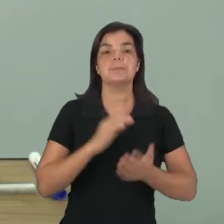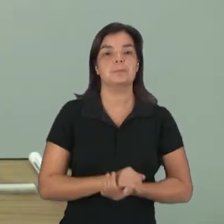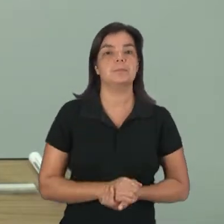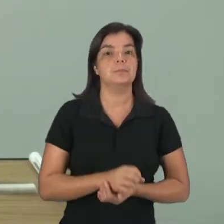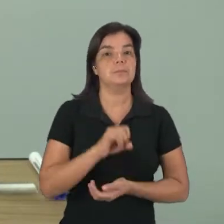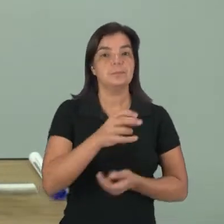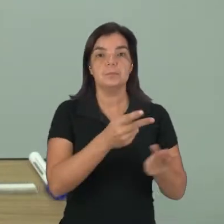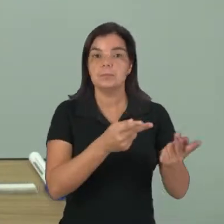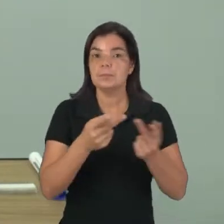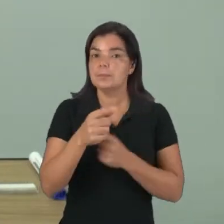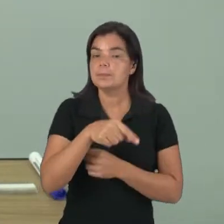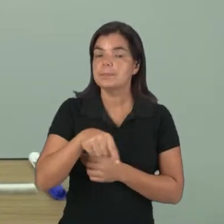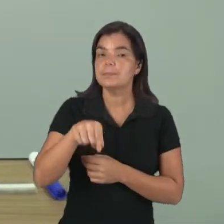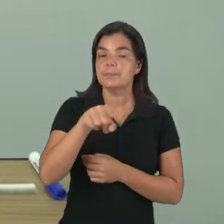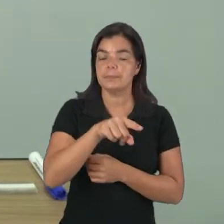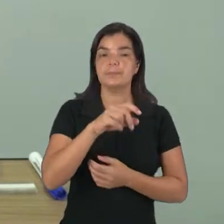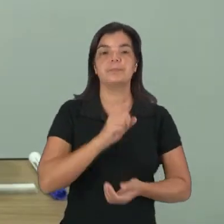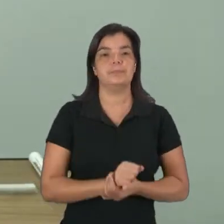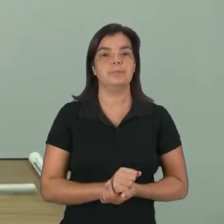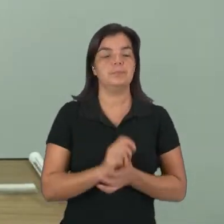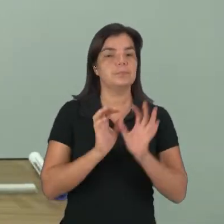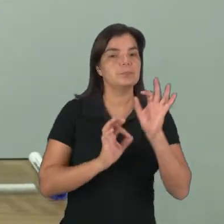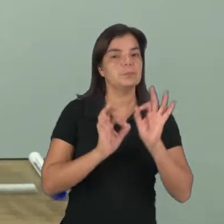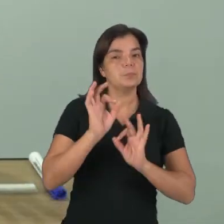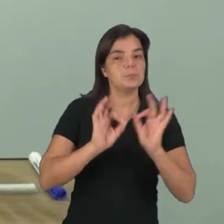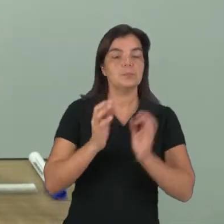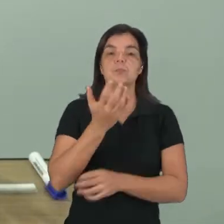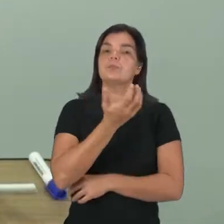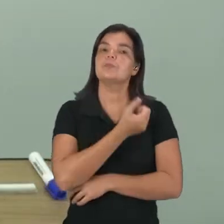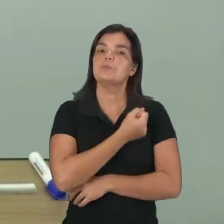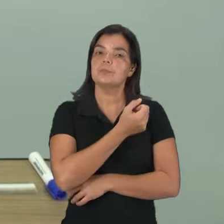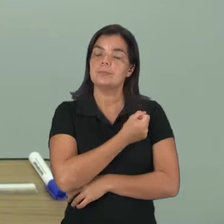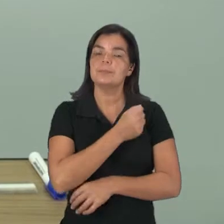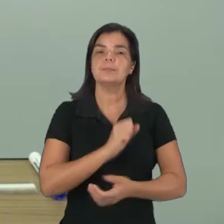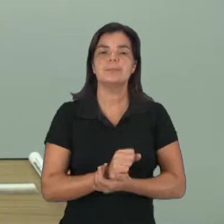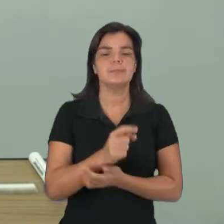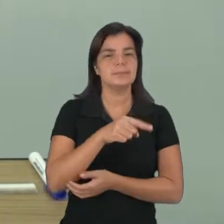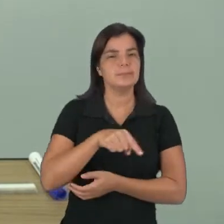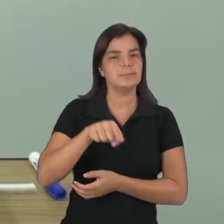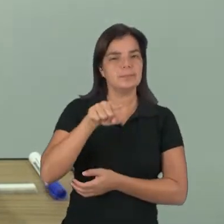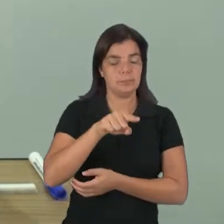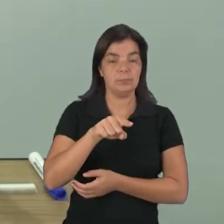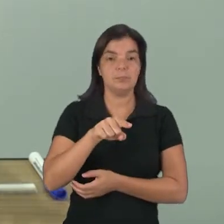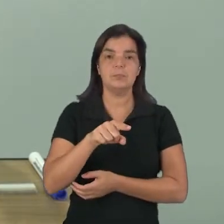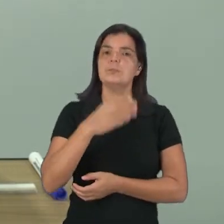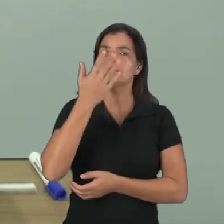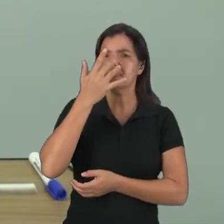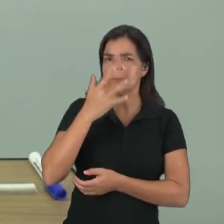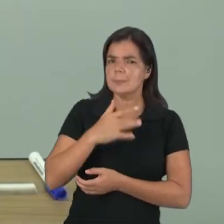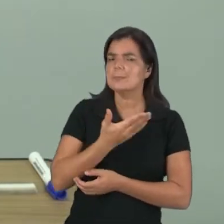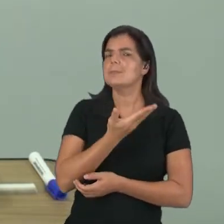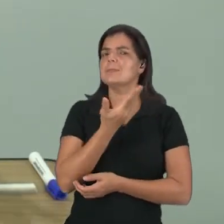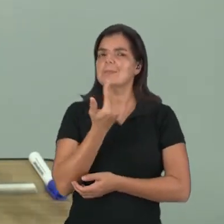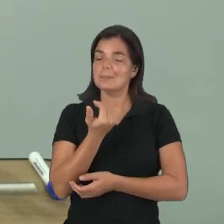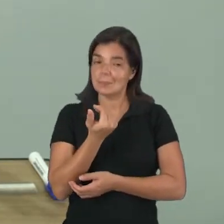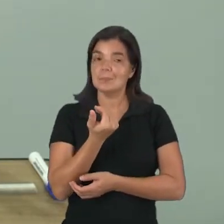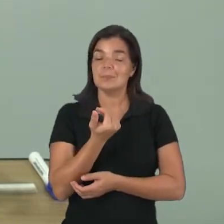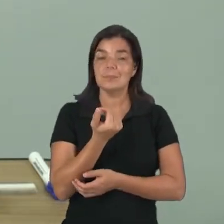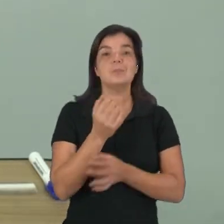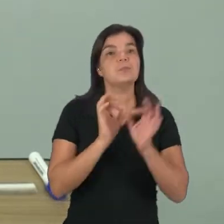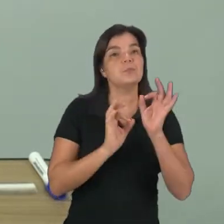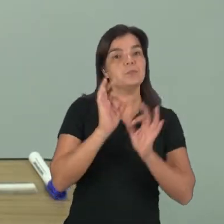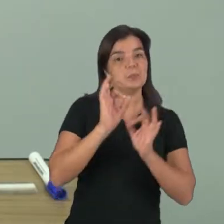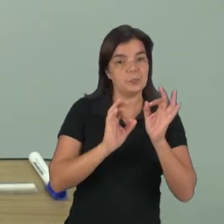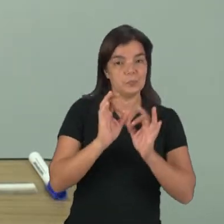eu convidasse vocês para a formação de números, isso mesmo, se eu chamasse vocês crianças, vamos comigo compor